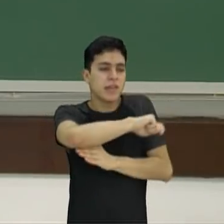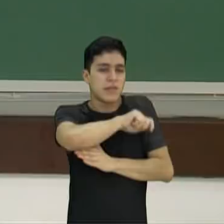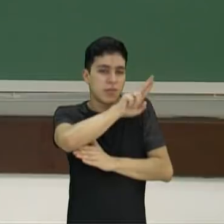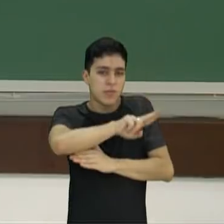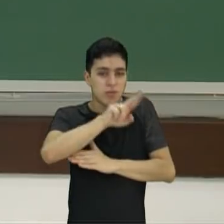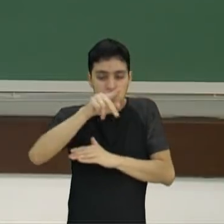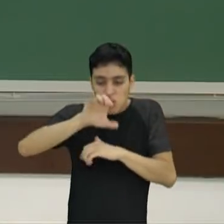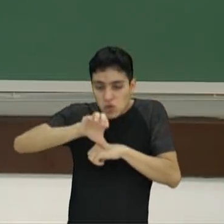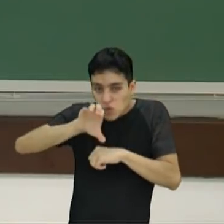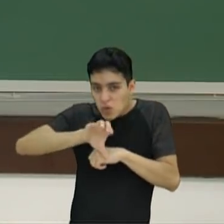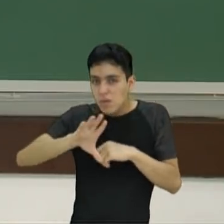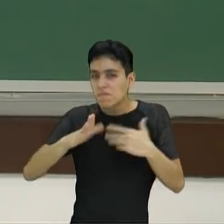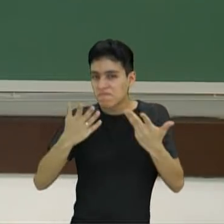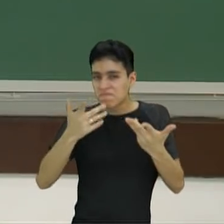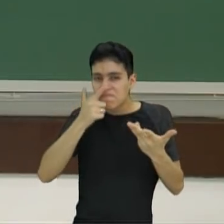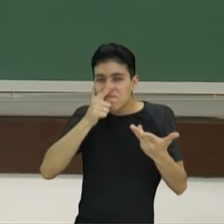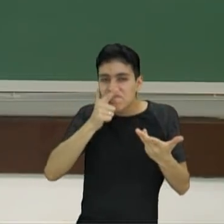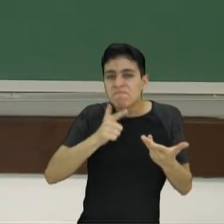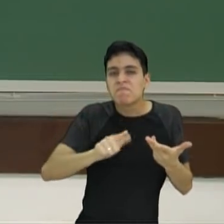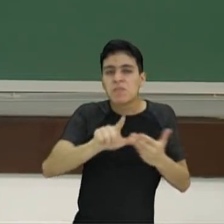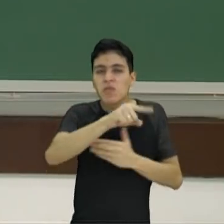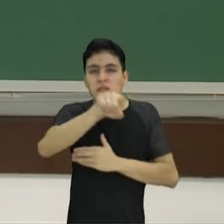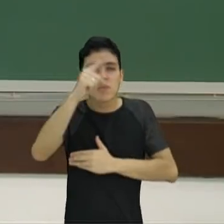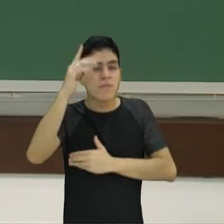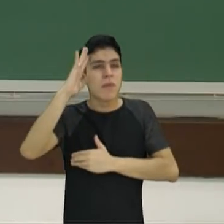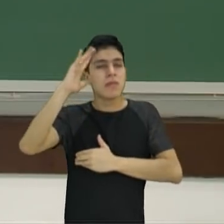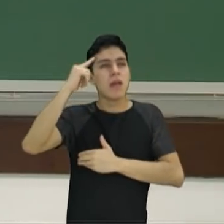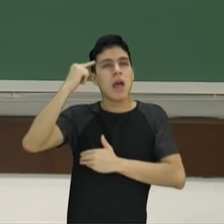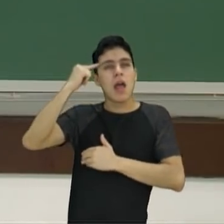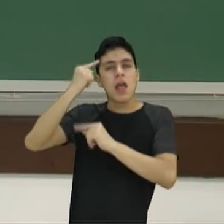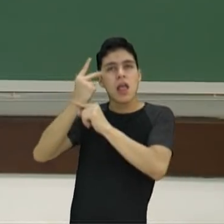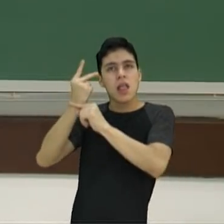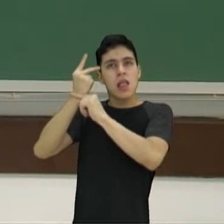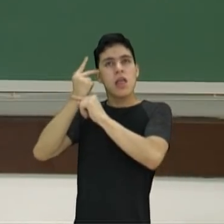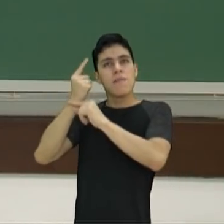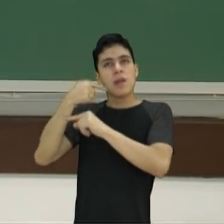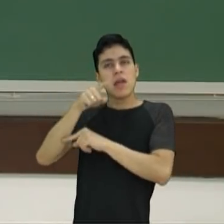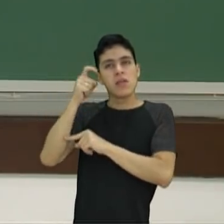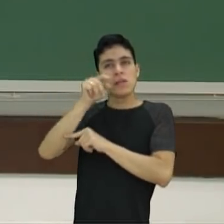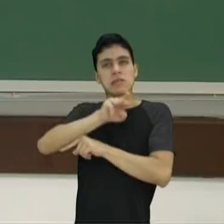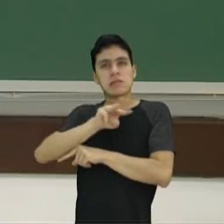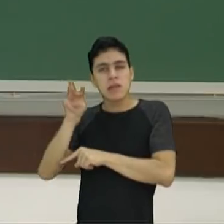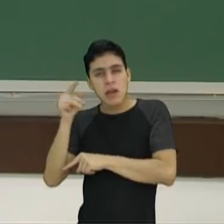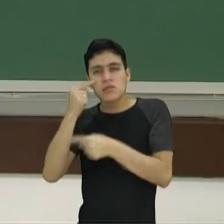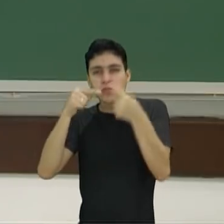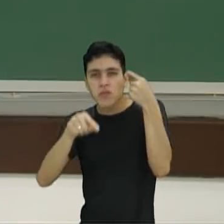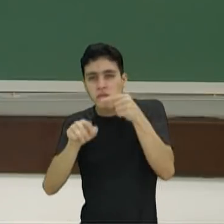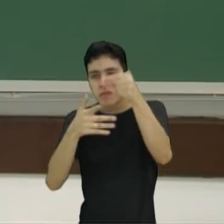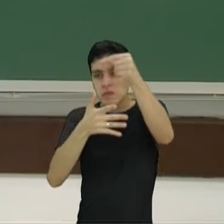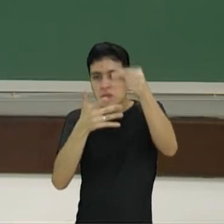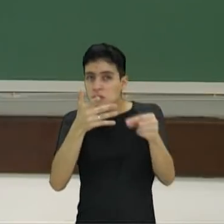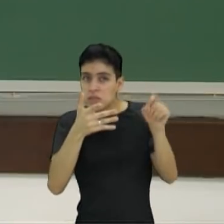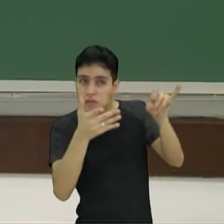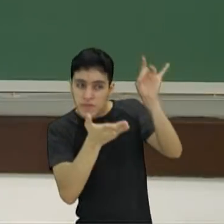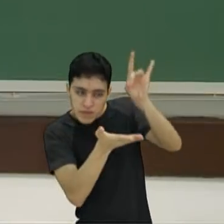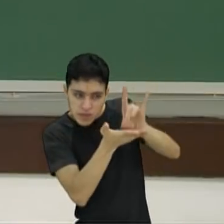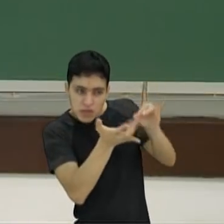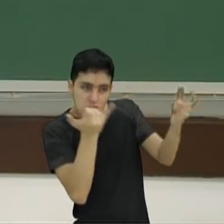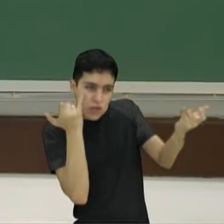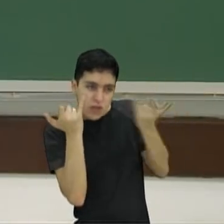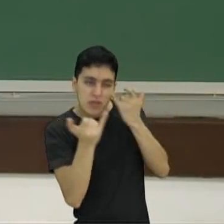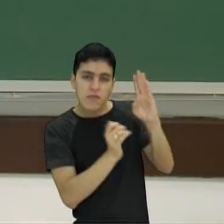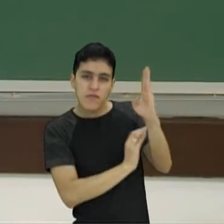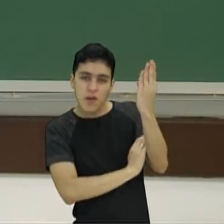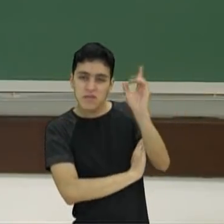seu curso e conseguiu pensar, relembrar algum site que você já utilizou para conferir uma notícia, se ela é falsa